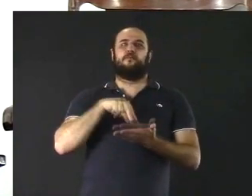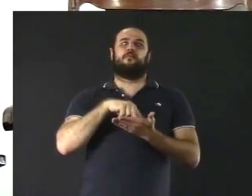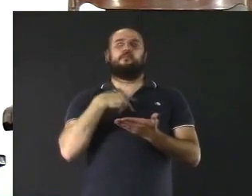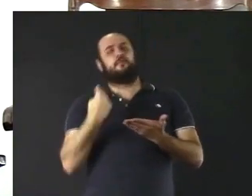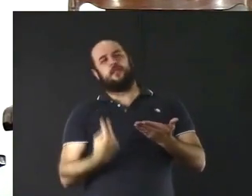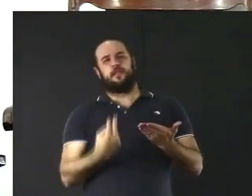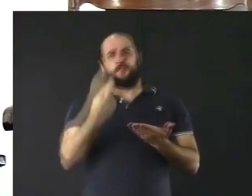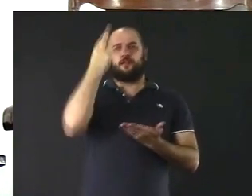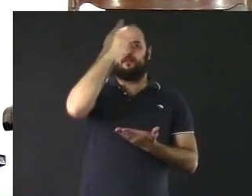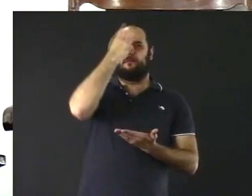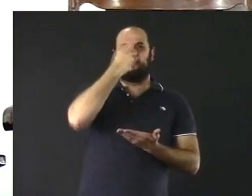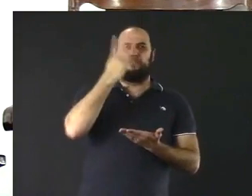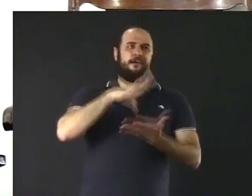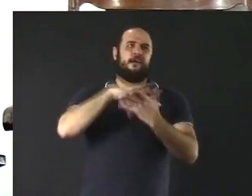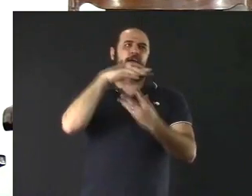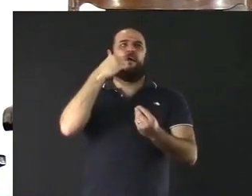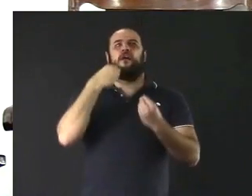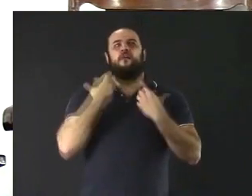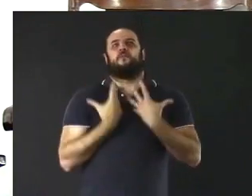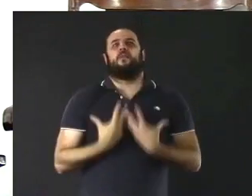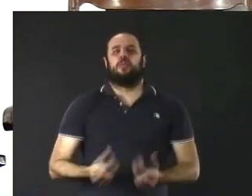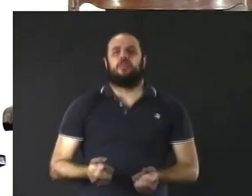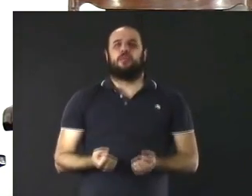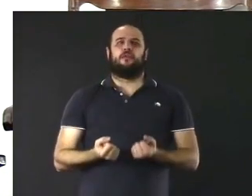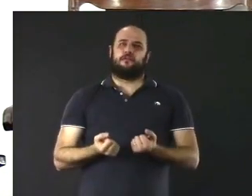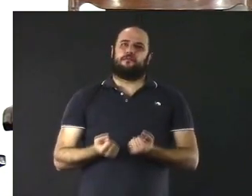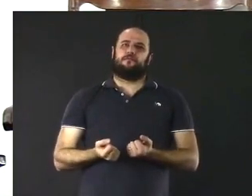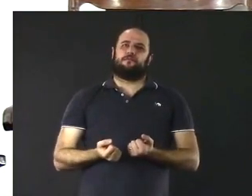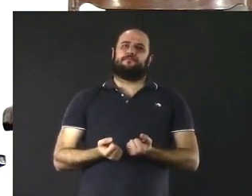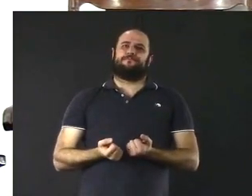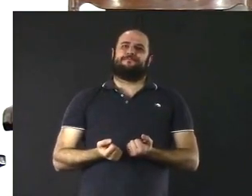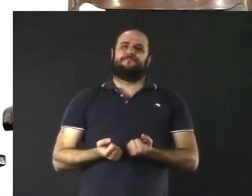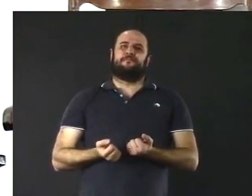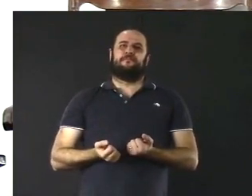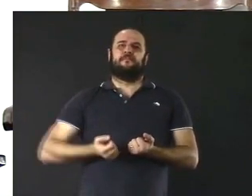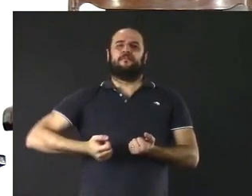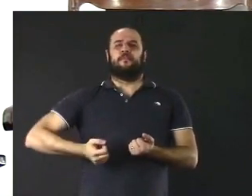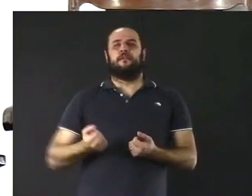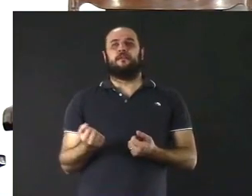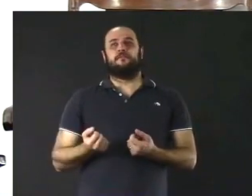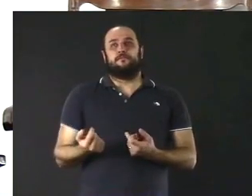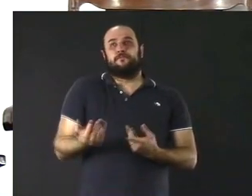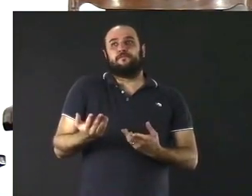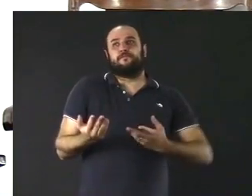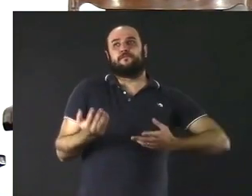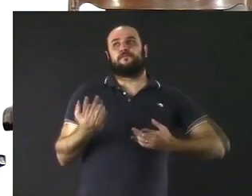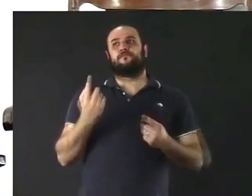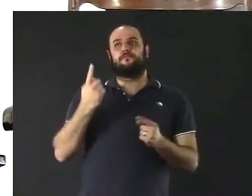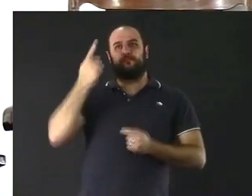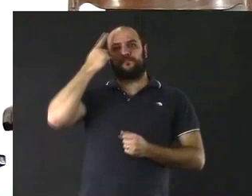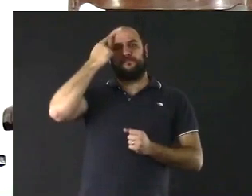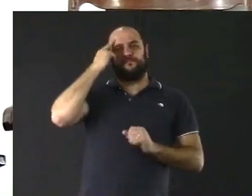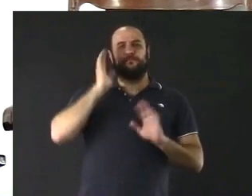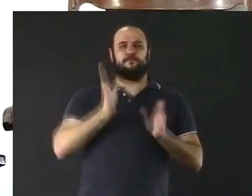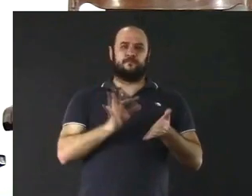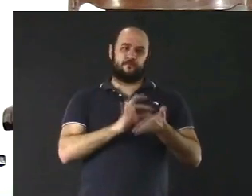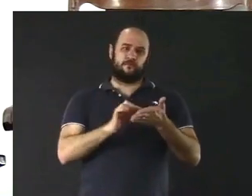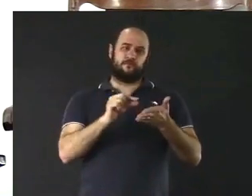desmaiar em minha alma. É o que fala na parte final do versículo